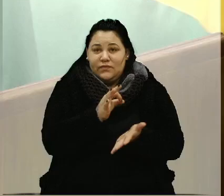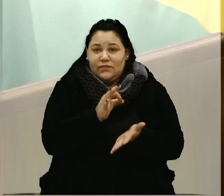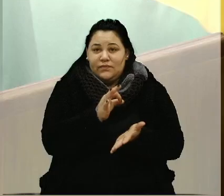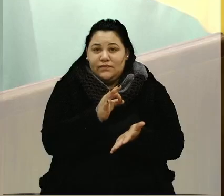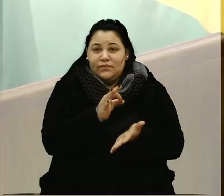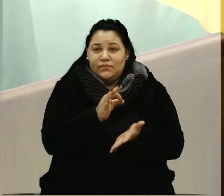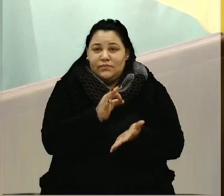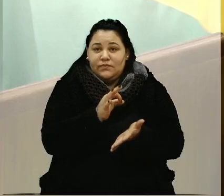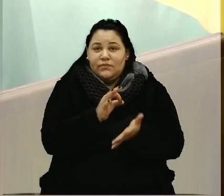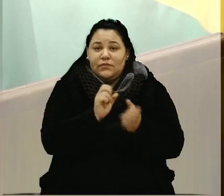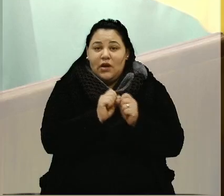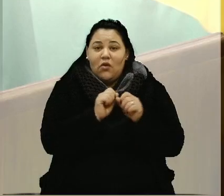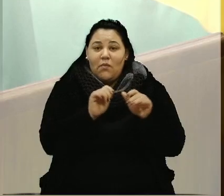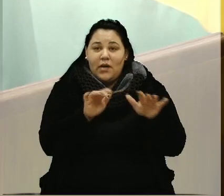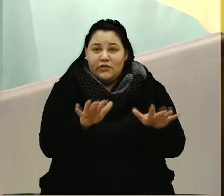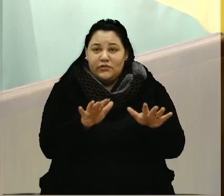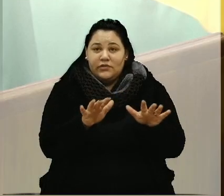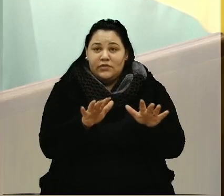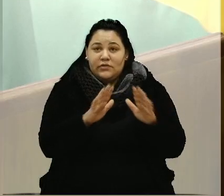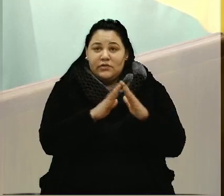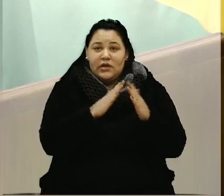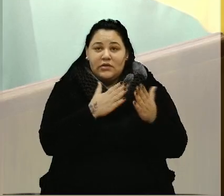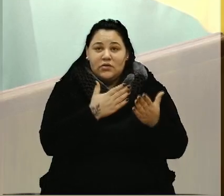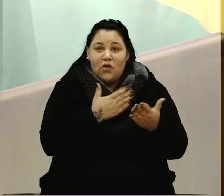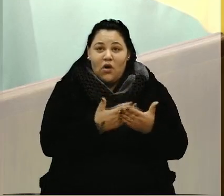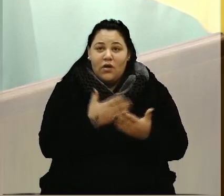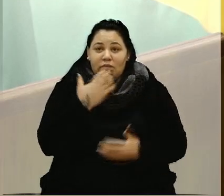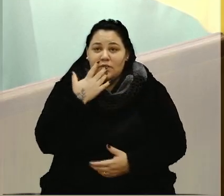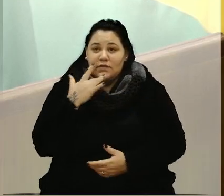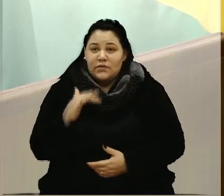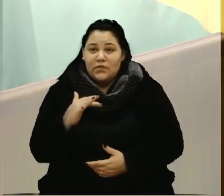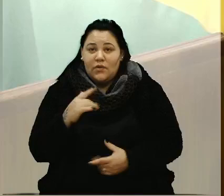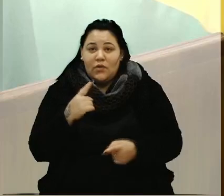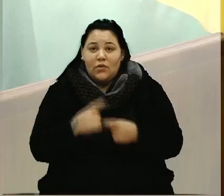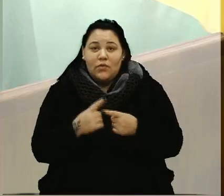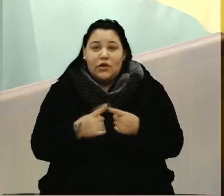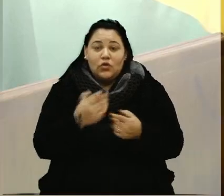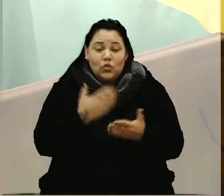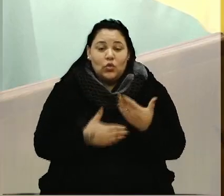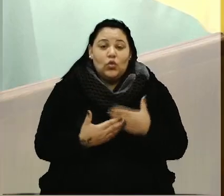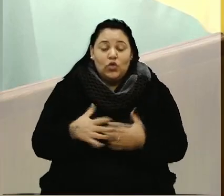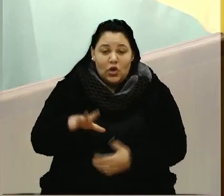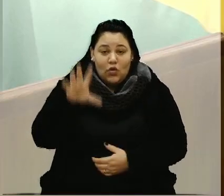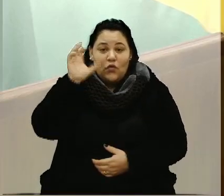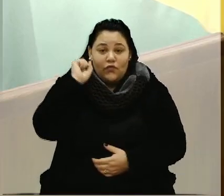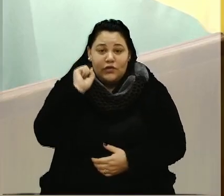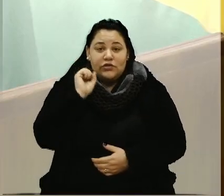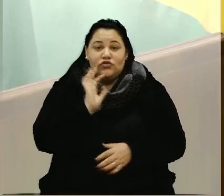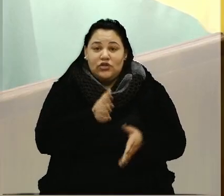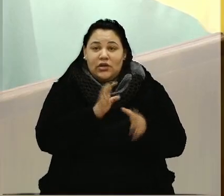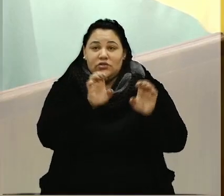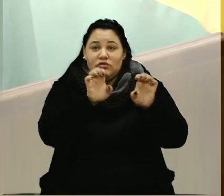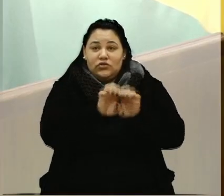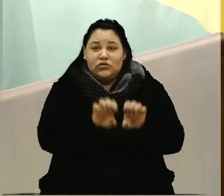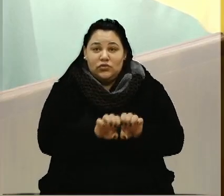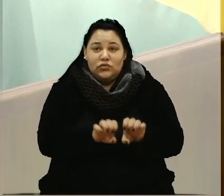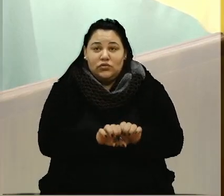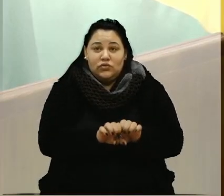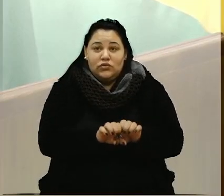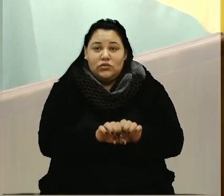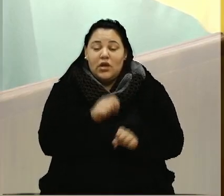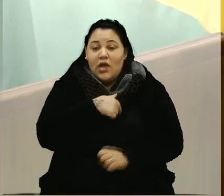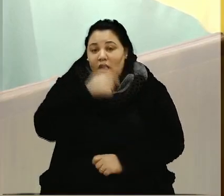compartilhar nas escolas infantis. Por tudo aquilo que eu escutei aqui, por tudo aquilo que eu vi de estrutura, eu